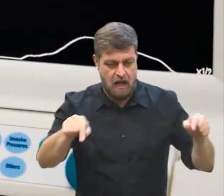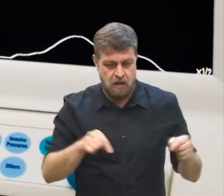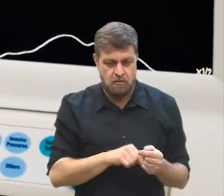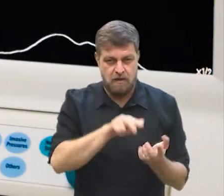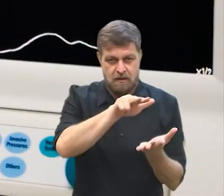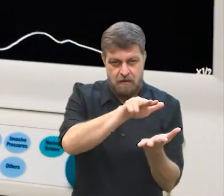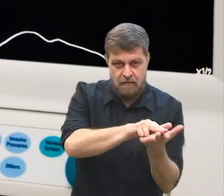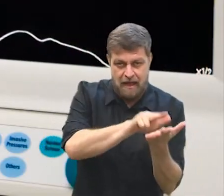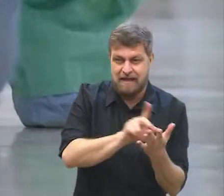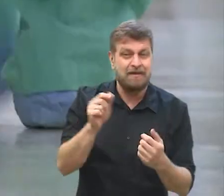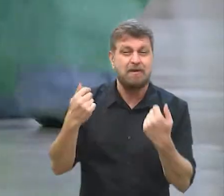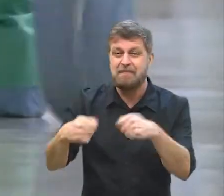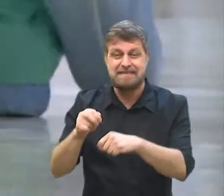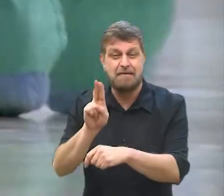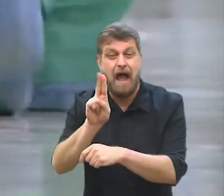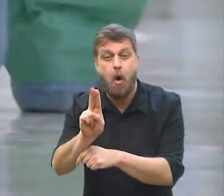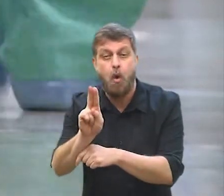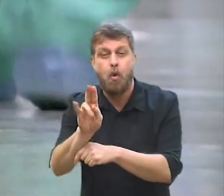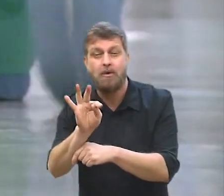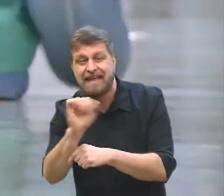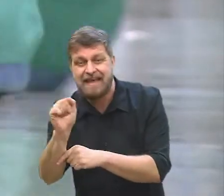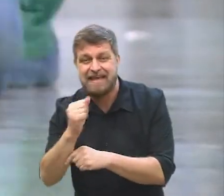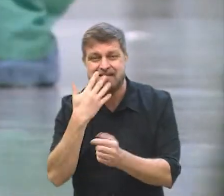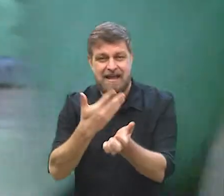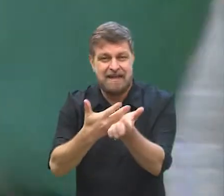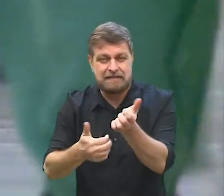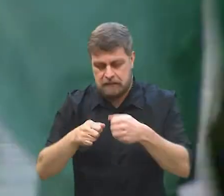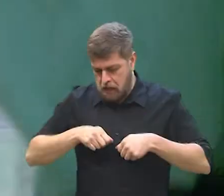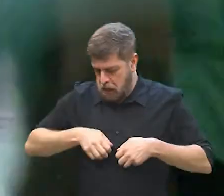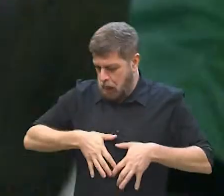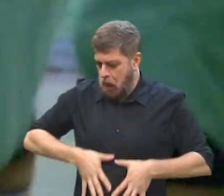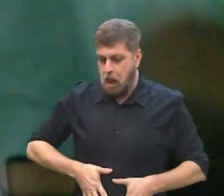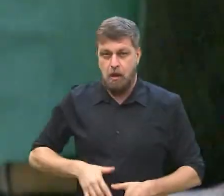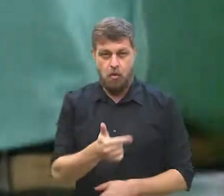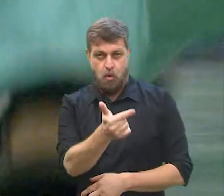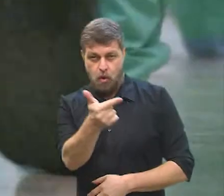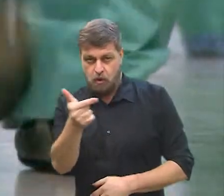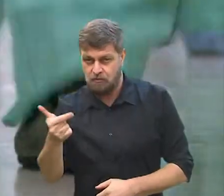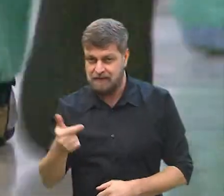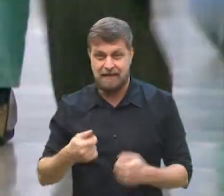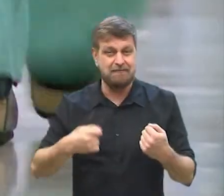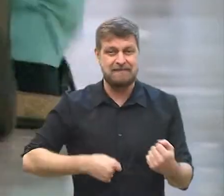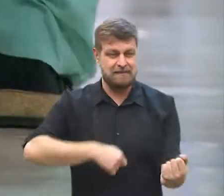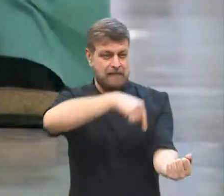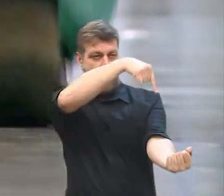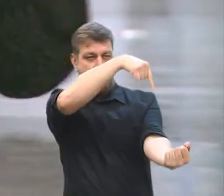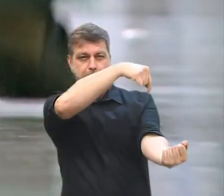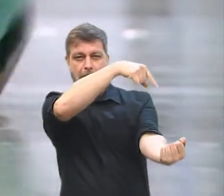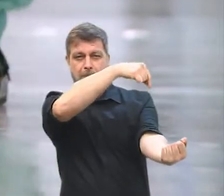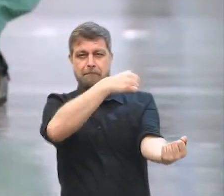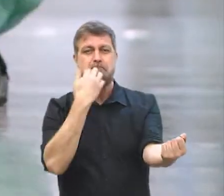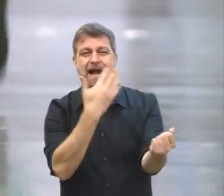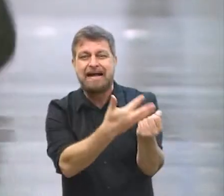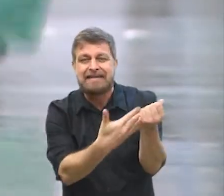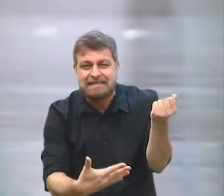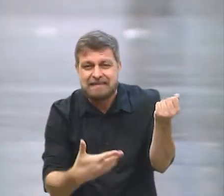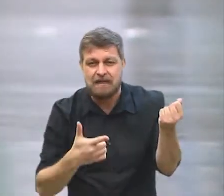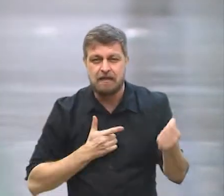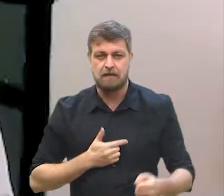o pós-operatório na UTI, o sangramento é diminuído, então ele não recebe transfusão. Na verdade, vira uma cirurgia